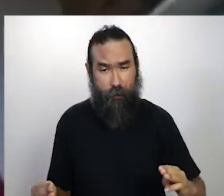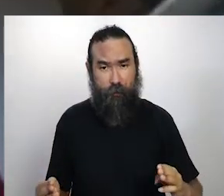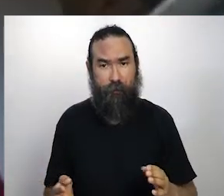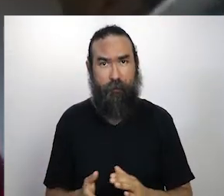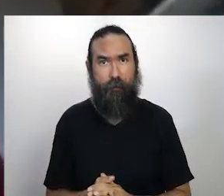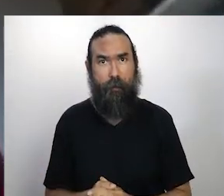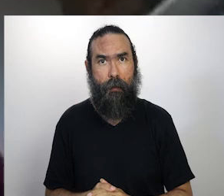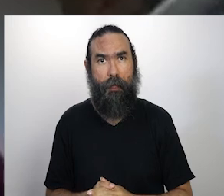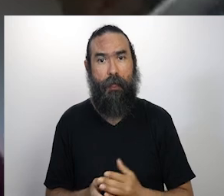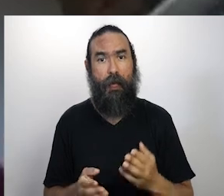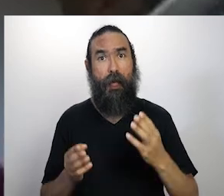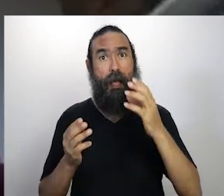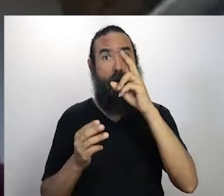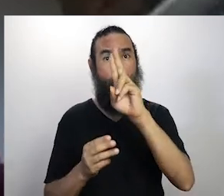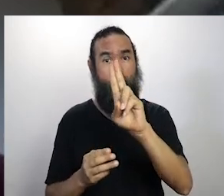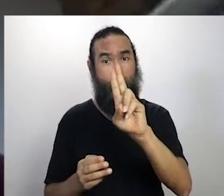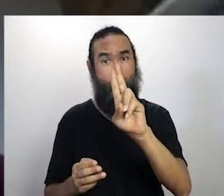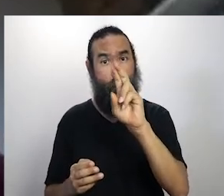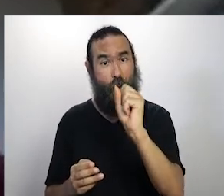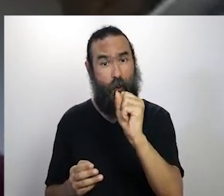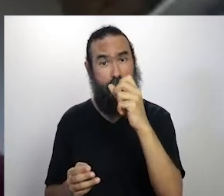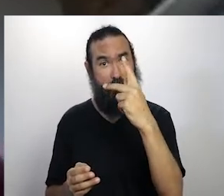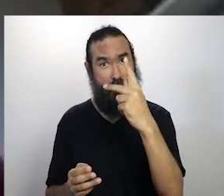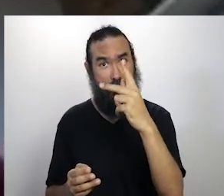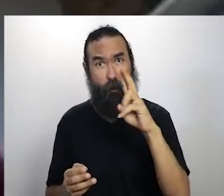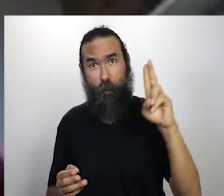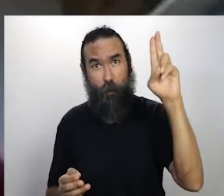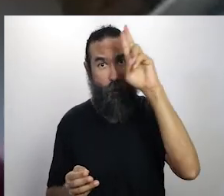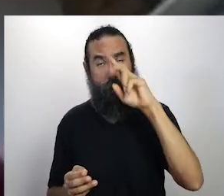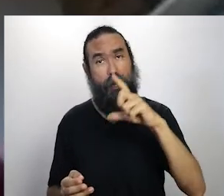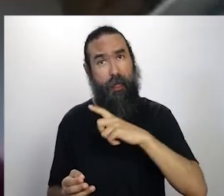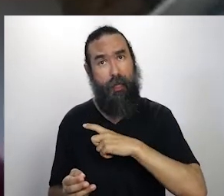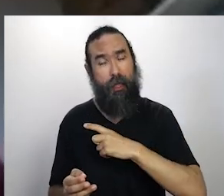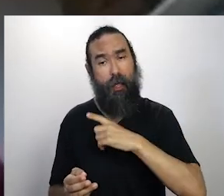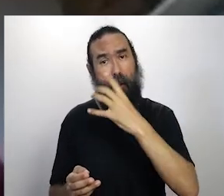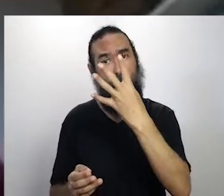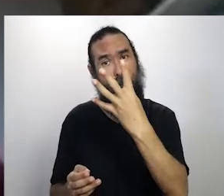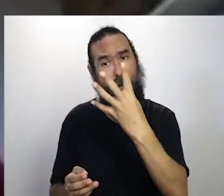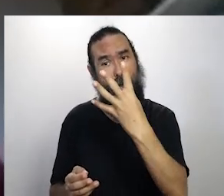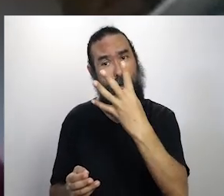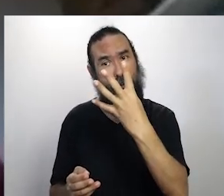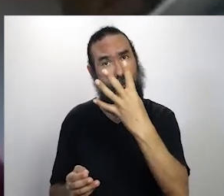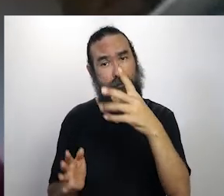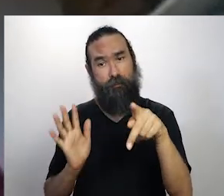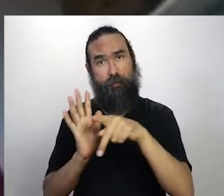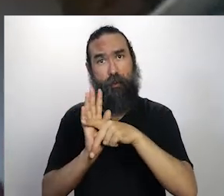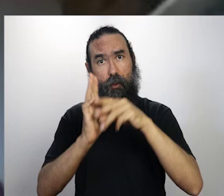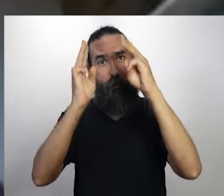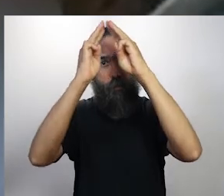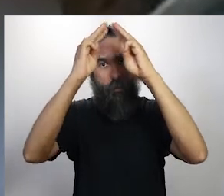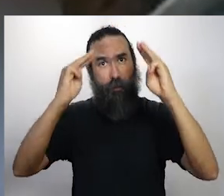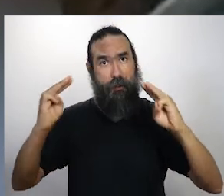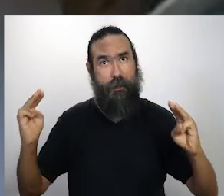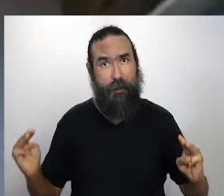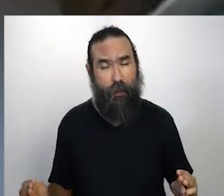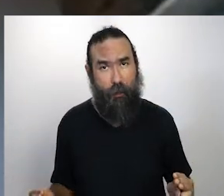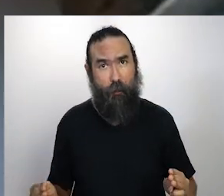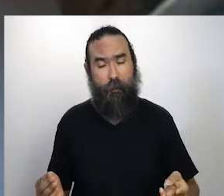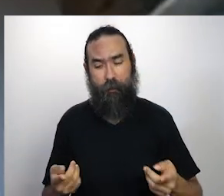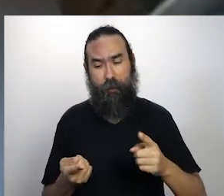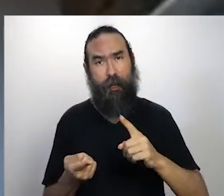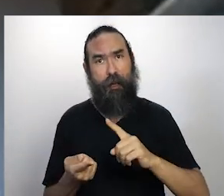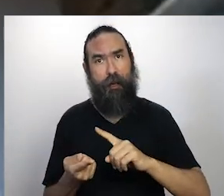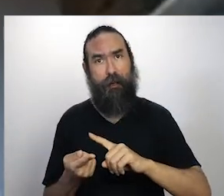na verdade, o museu, a USP, ela tem 4 museus que nós chamamos, são os grandes museus estatutários,